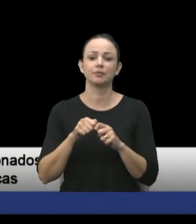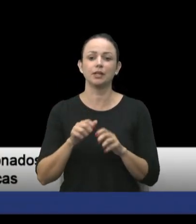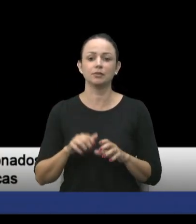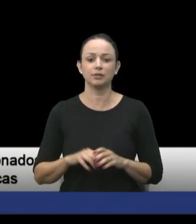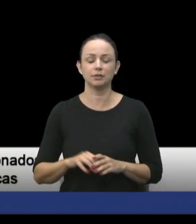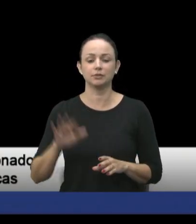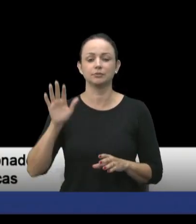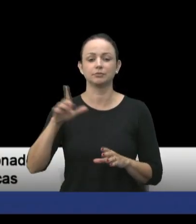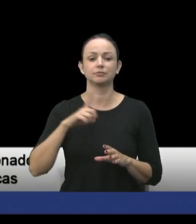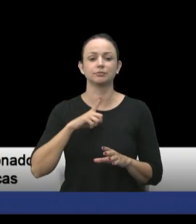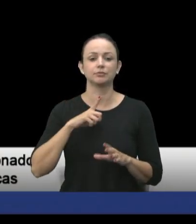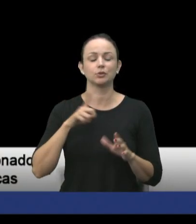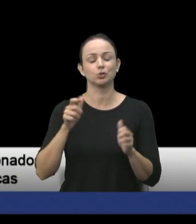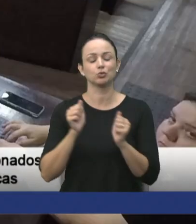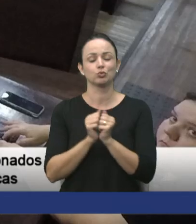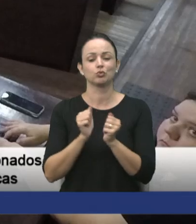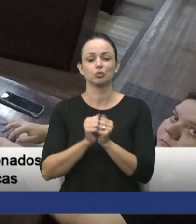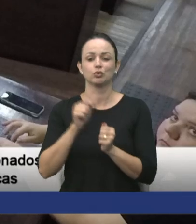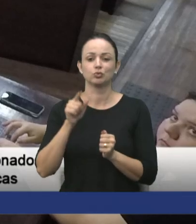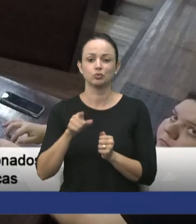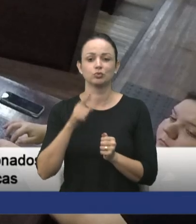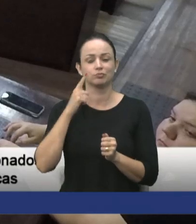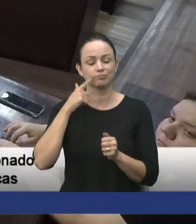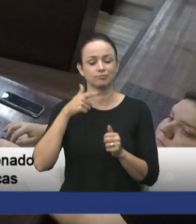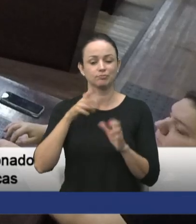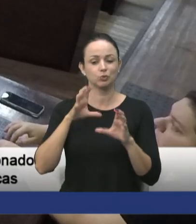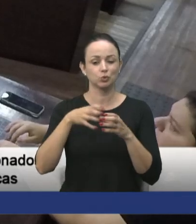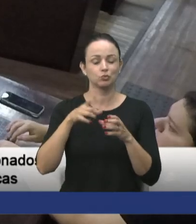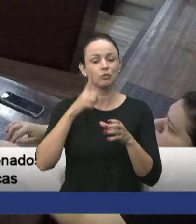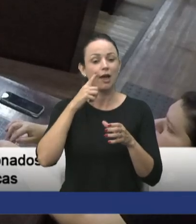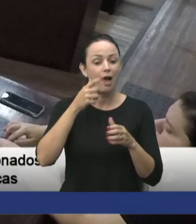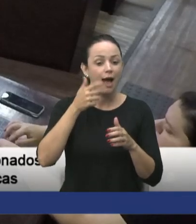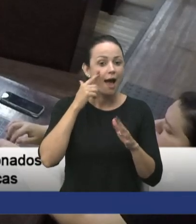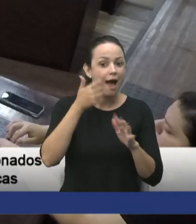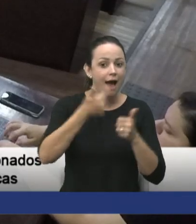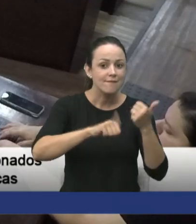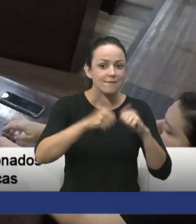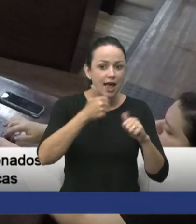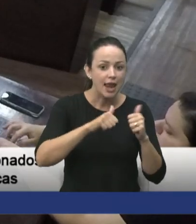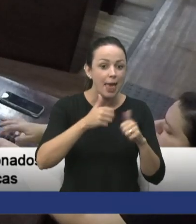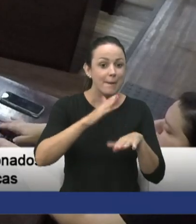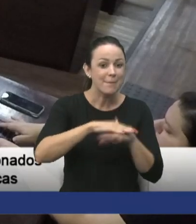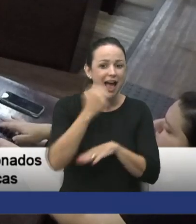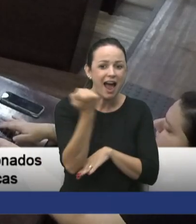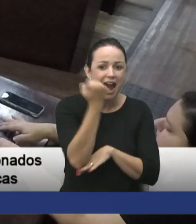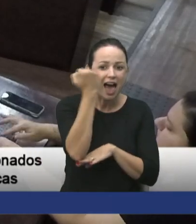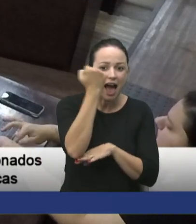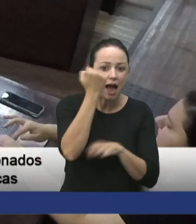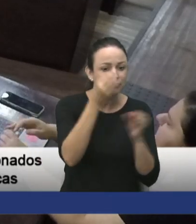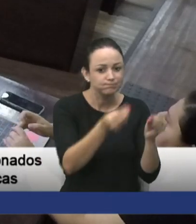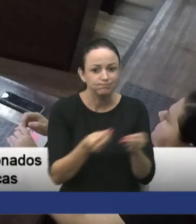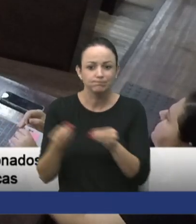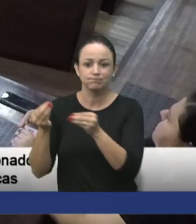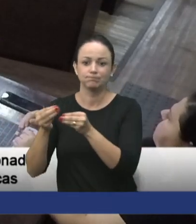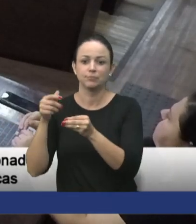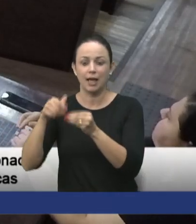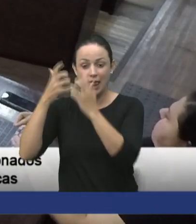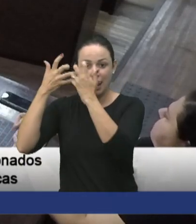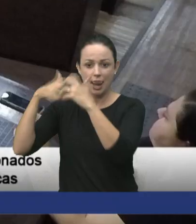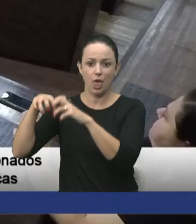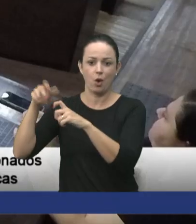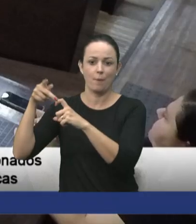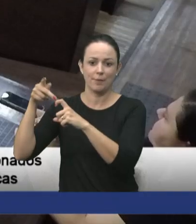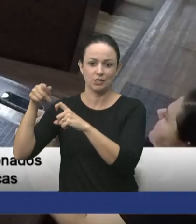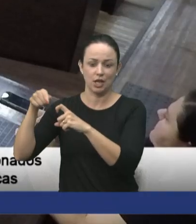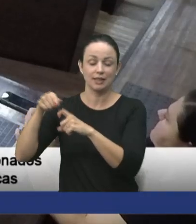multi, senta junto, avalia. Os casos que é mais graves a gente já passa para o neuropediatra. E o pediatra, ele